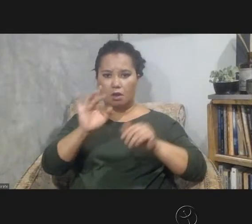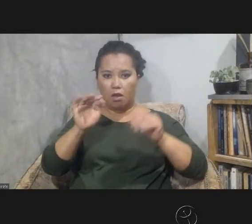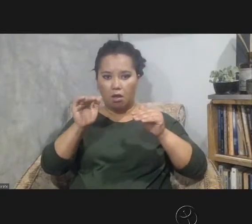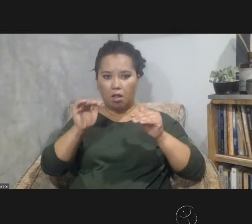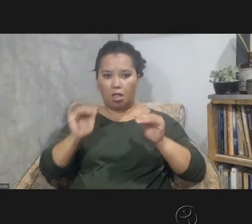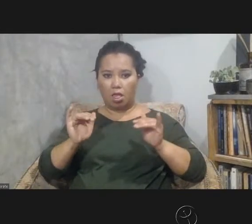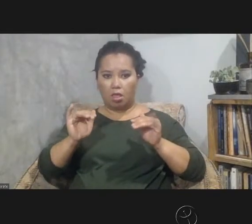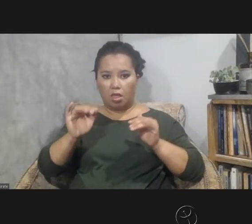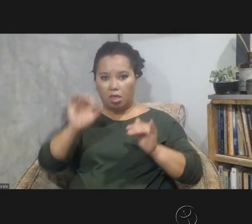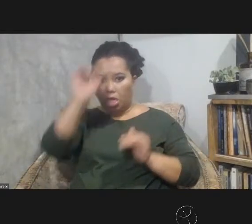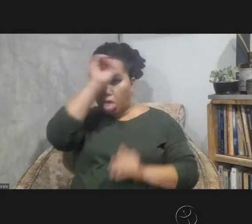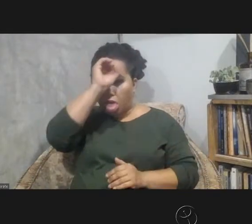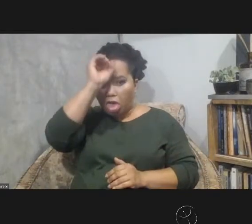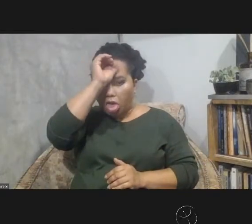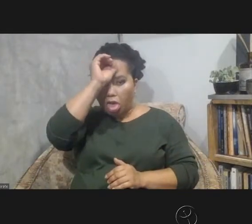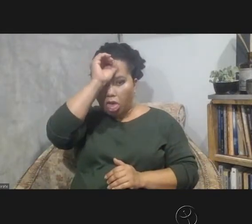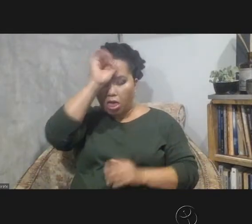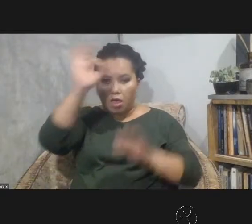para a riqueza.